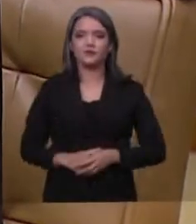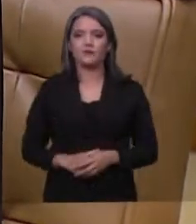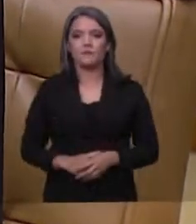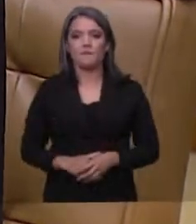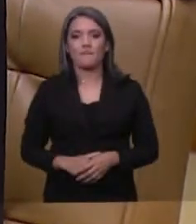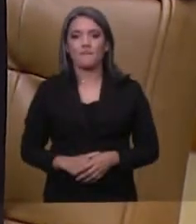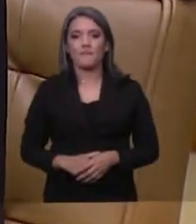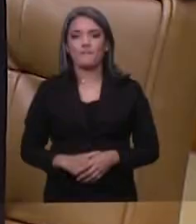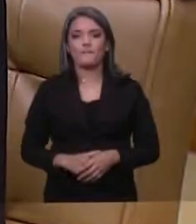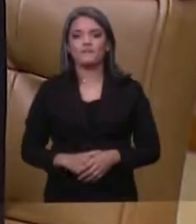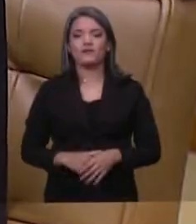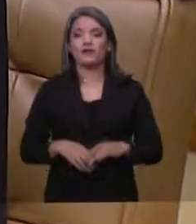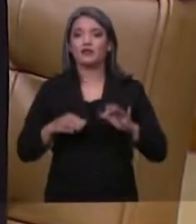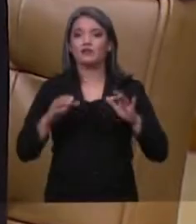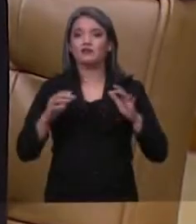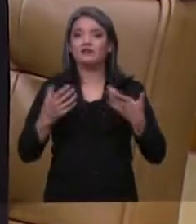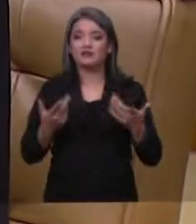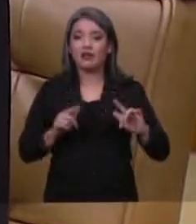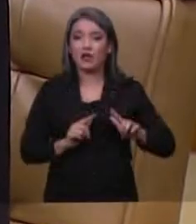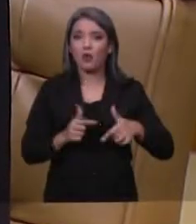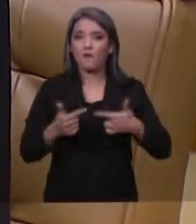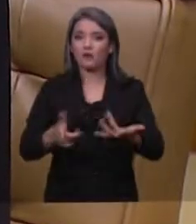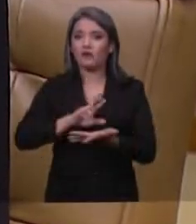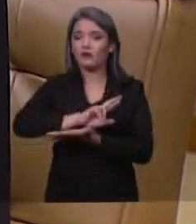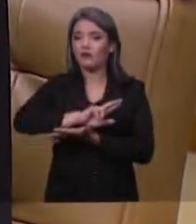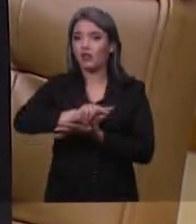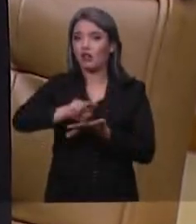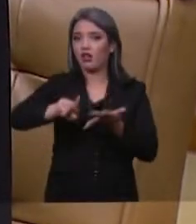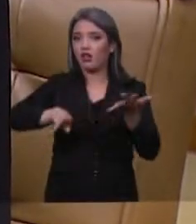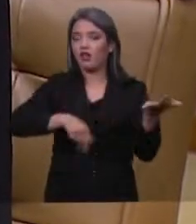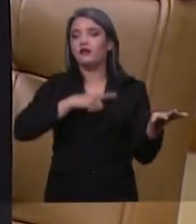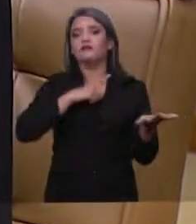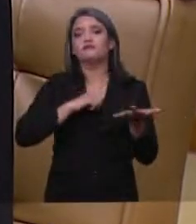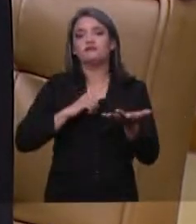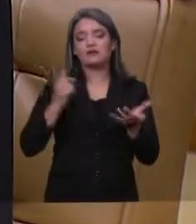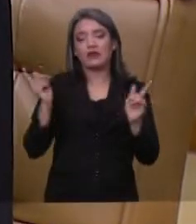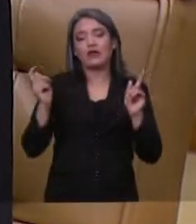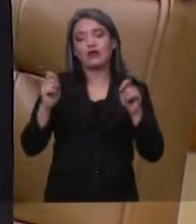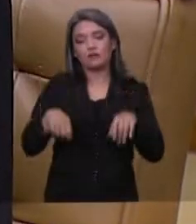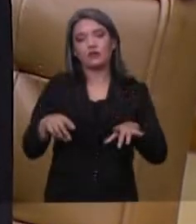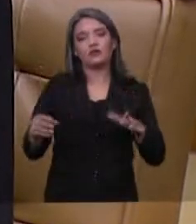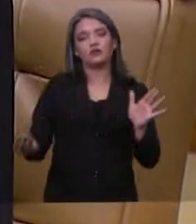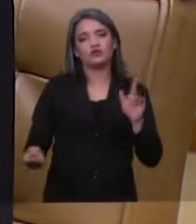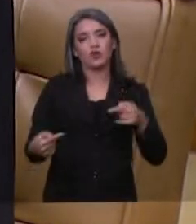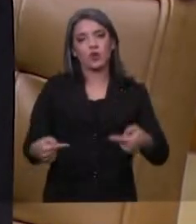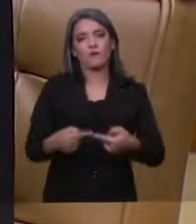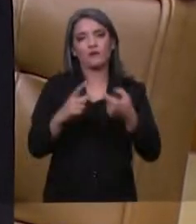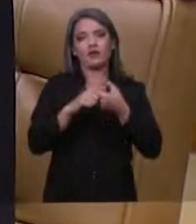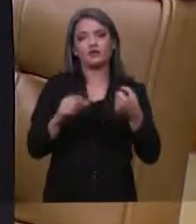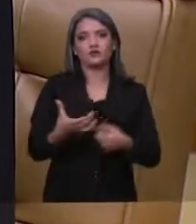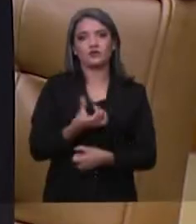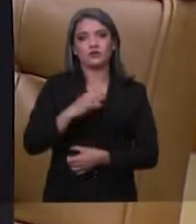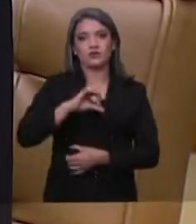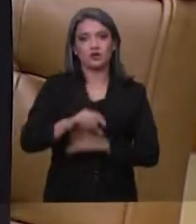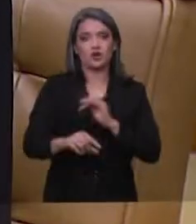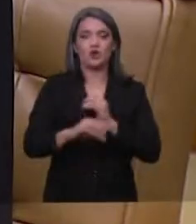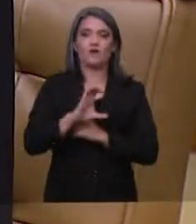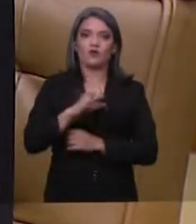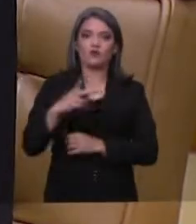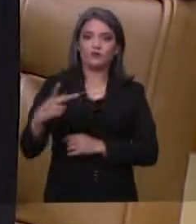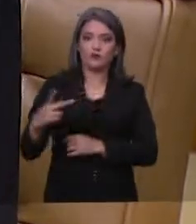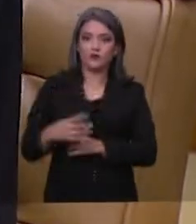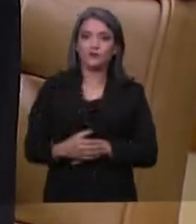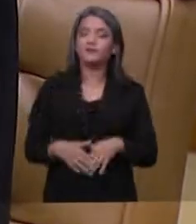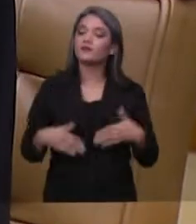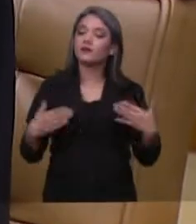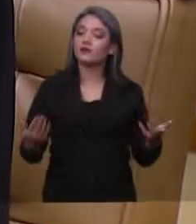Comportamentos múltiplos e diferenciados, vê-se que refletem a variação de condutas que o artigo 69 do Código Penal demanda.